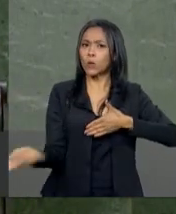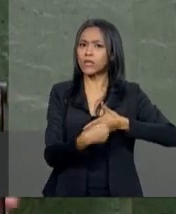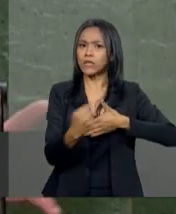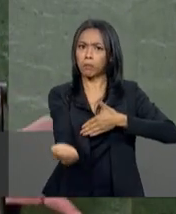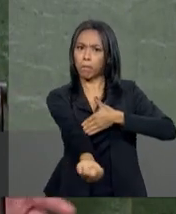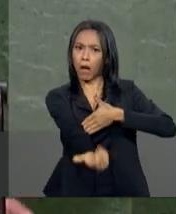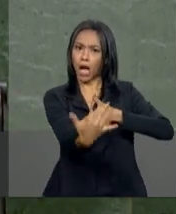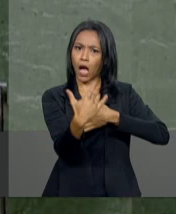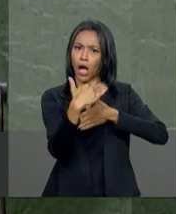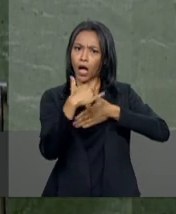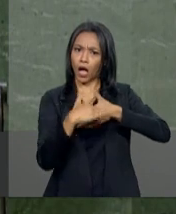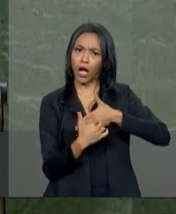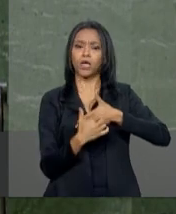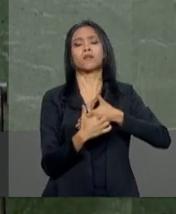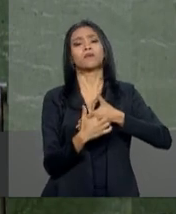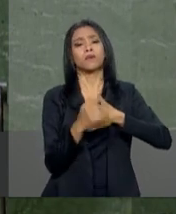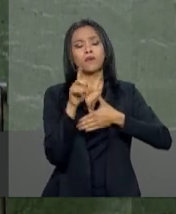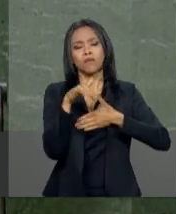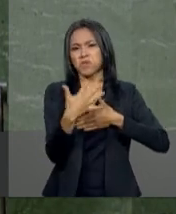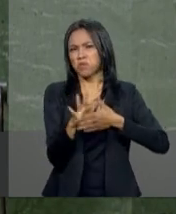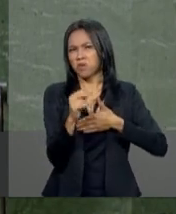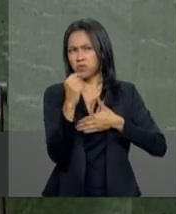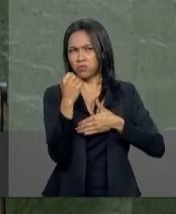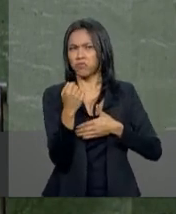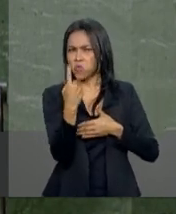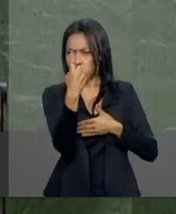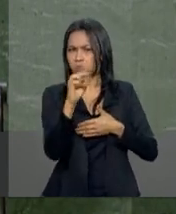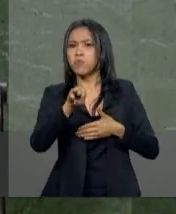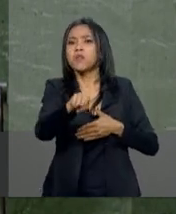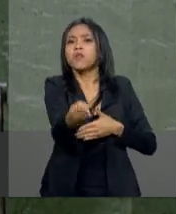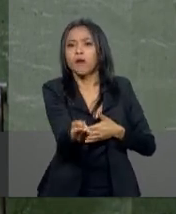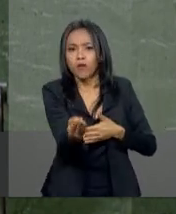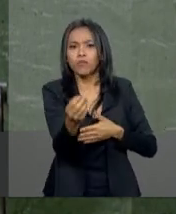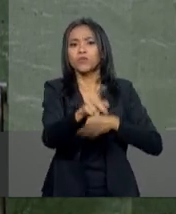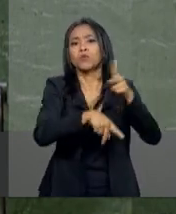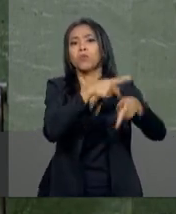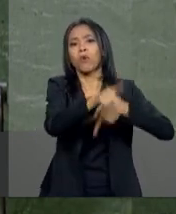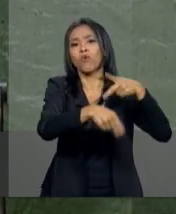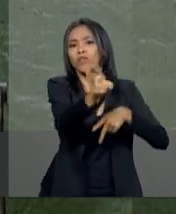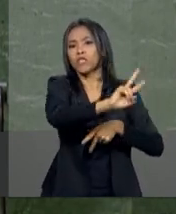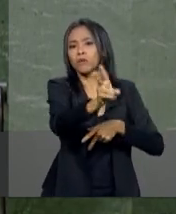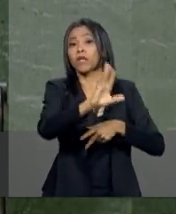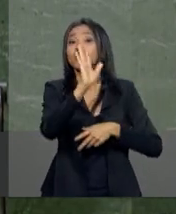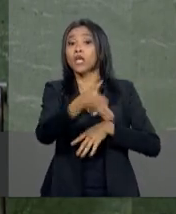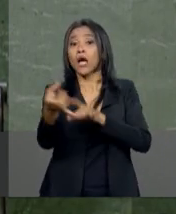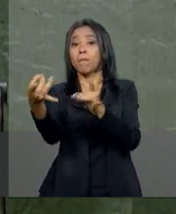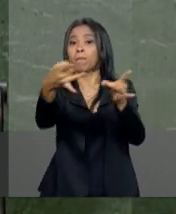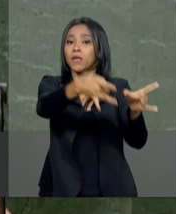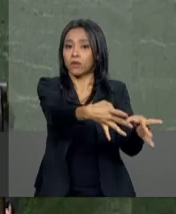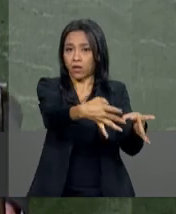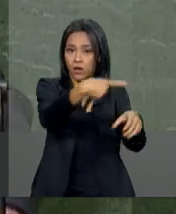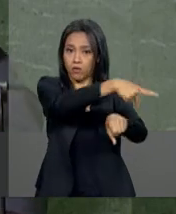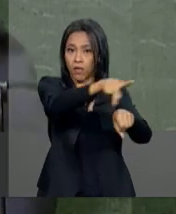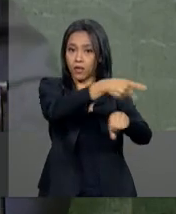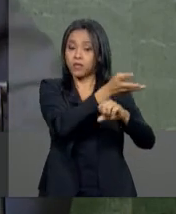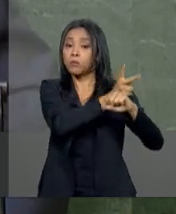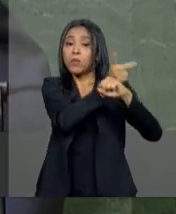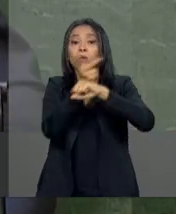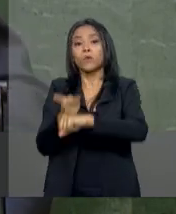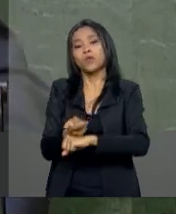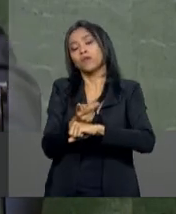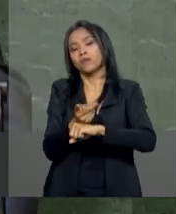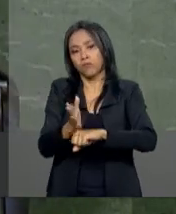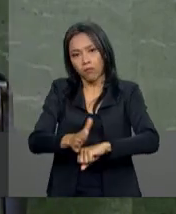estima se que mais de um milhão de venezuelanos já deixaram seu país em busca de novas condições de